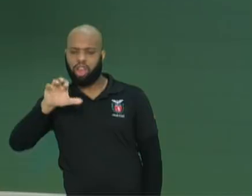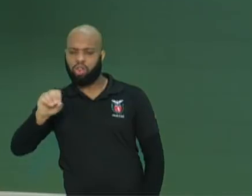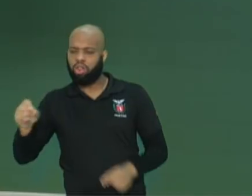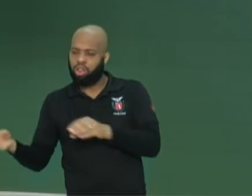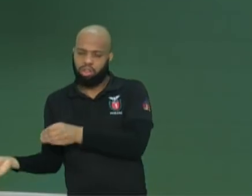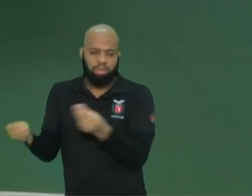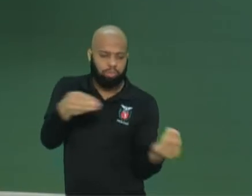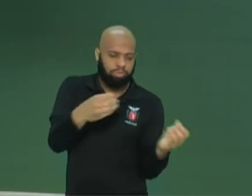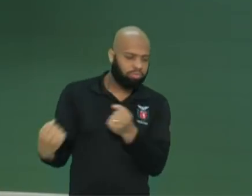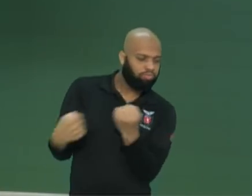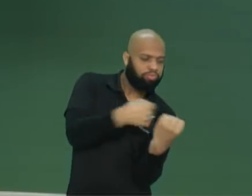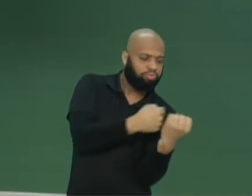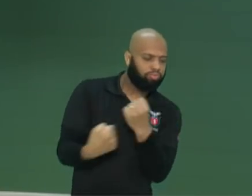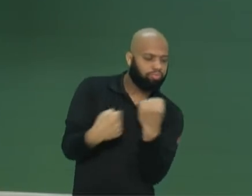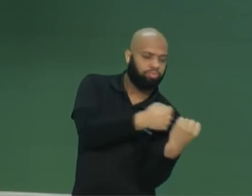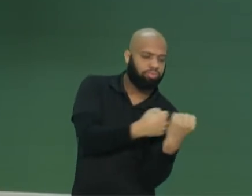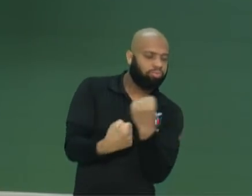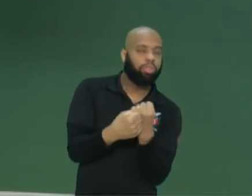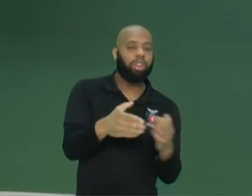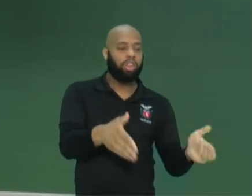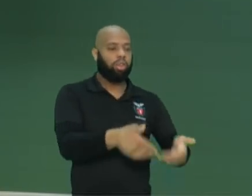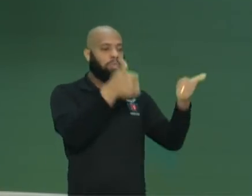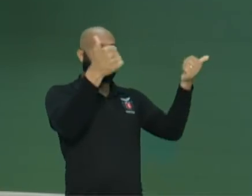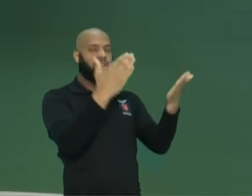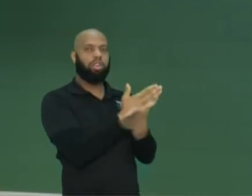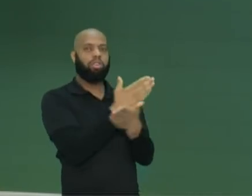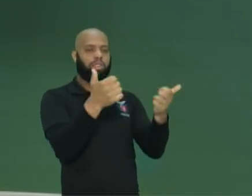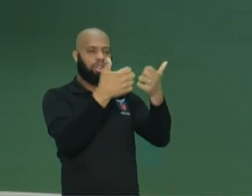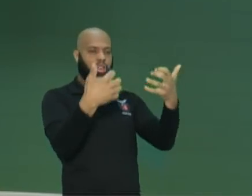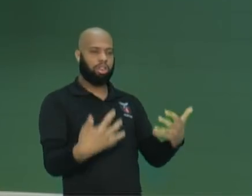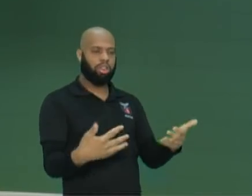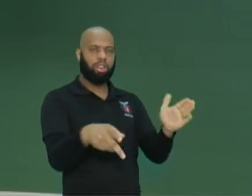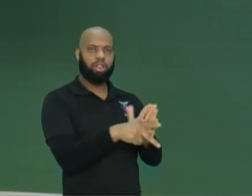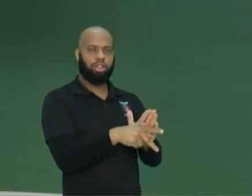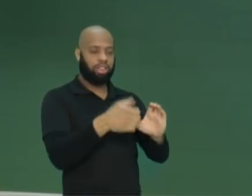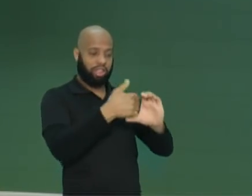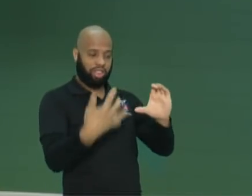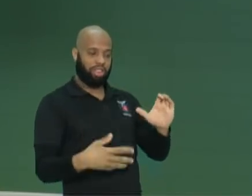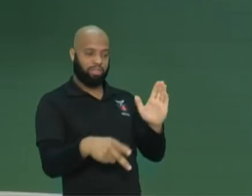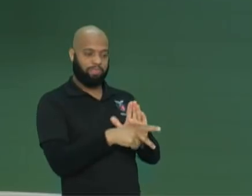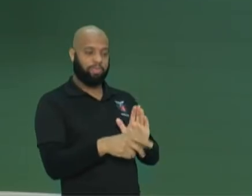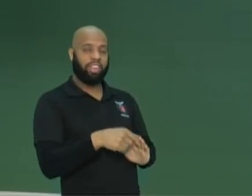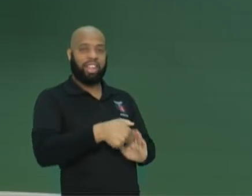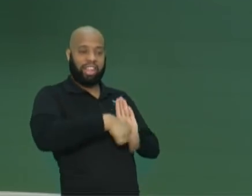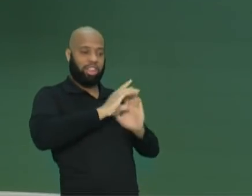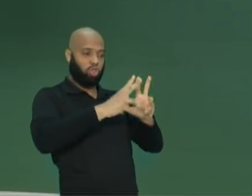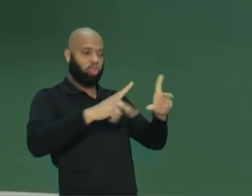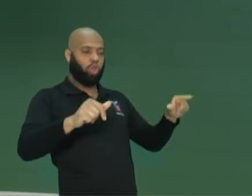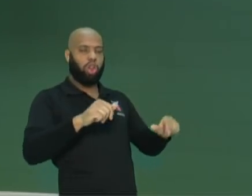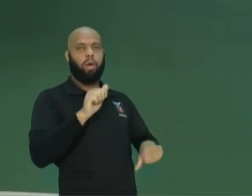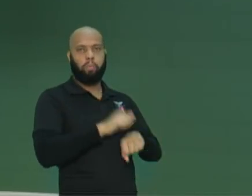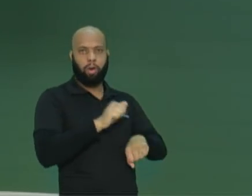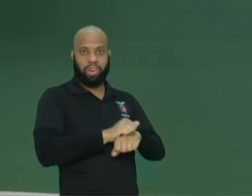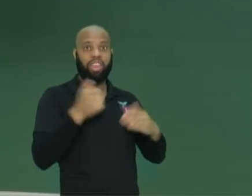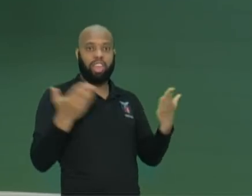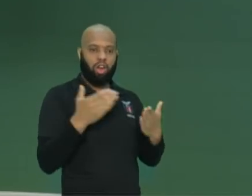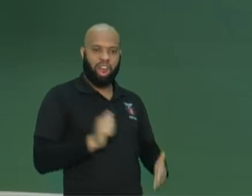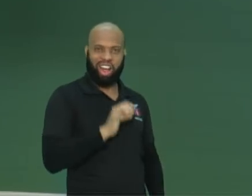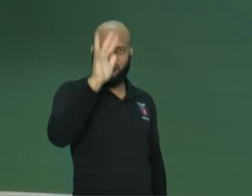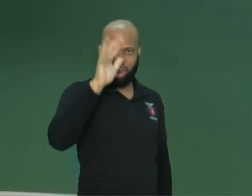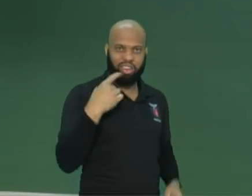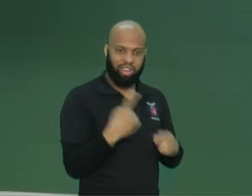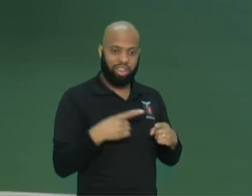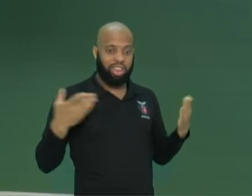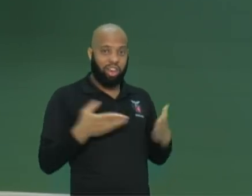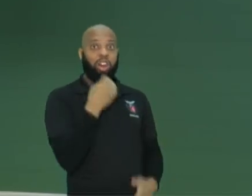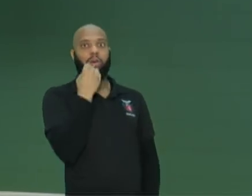para melhorar algumas características do solo que não era muito rico. E aí tudo isso fez com que esses solos se tornassem